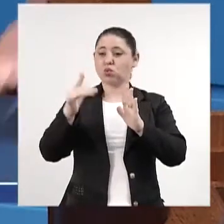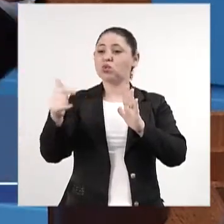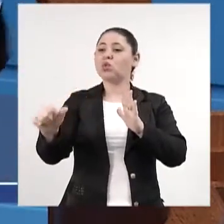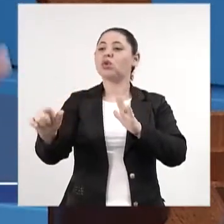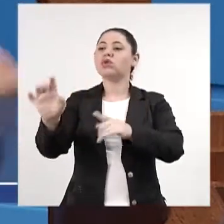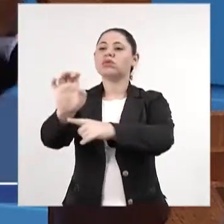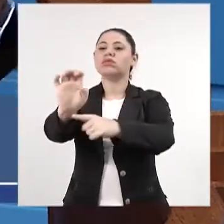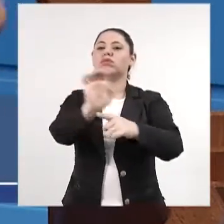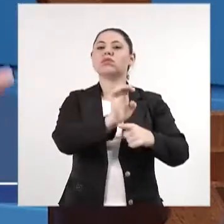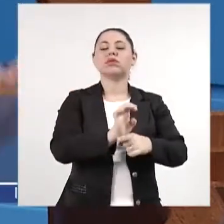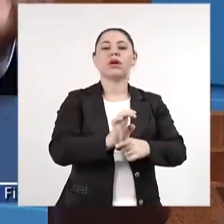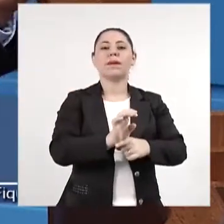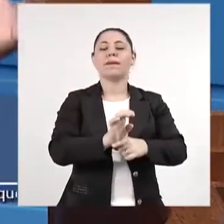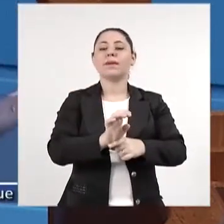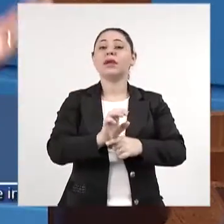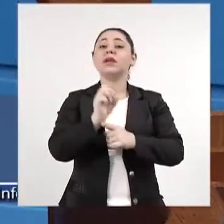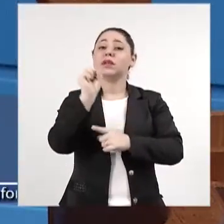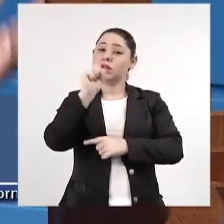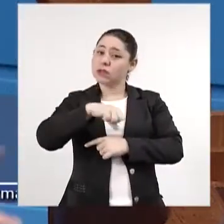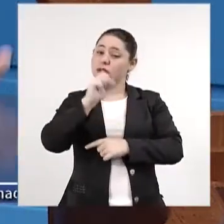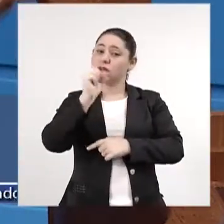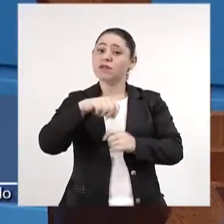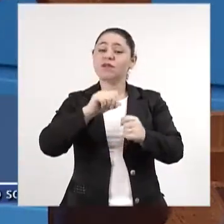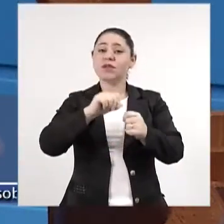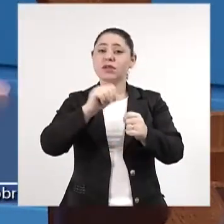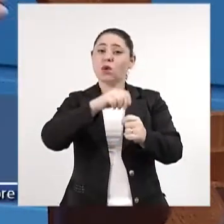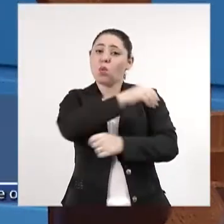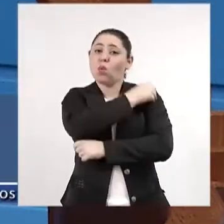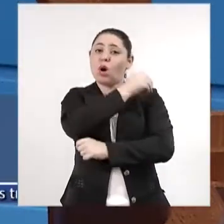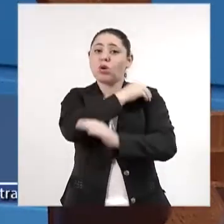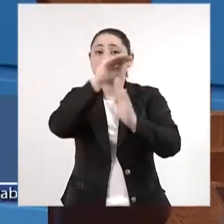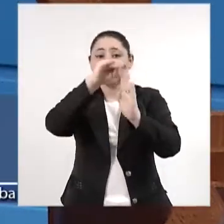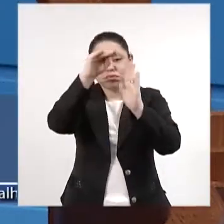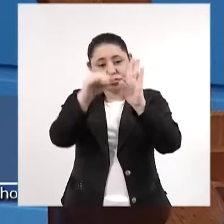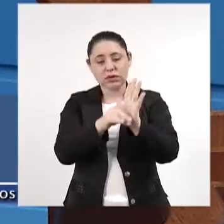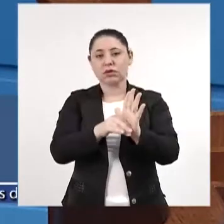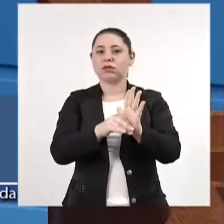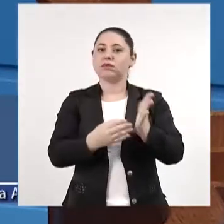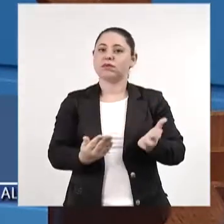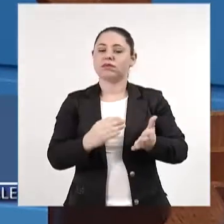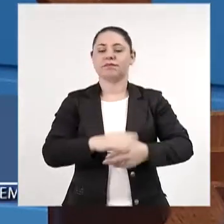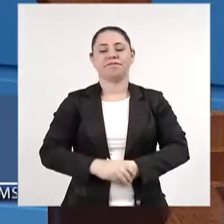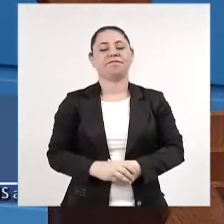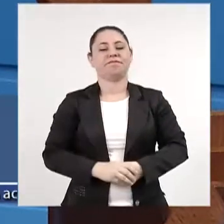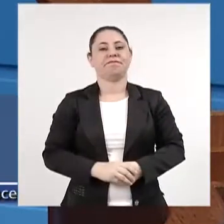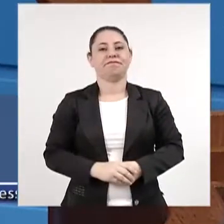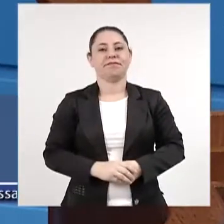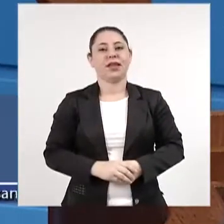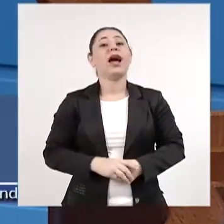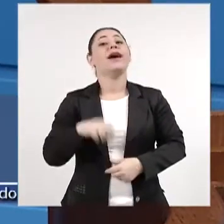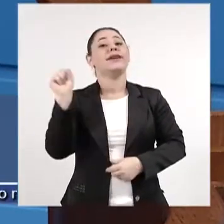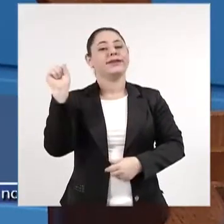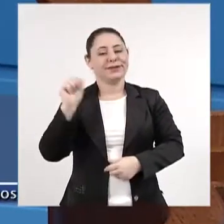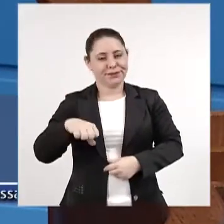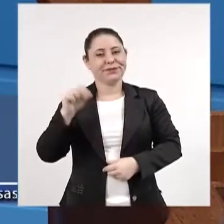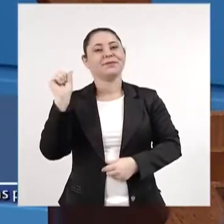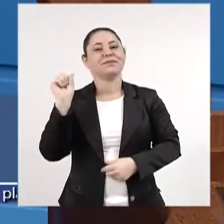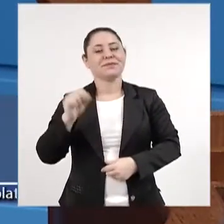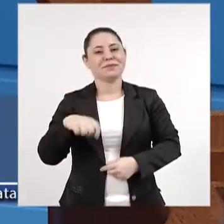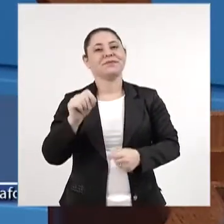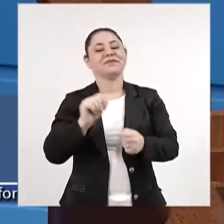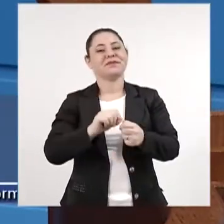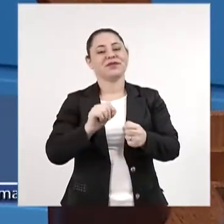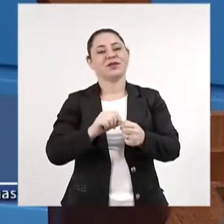e sim abaixar o preço do álcool, do etanol, o preço do etanol. Aí sim ele